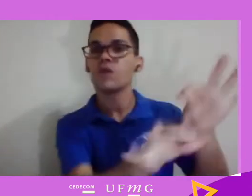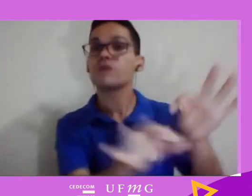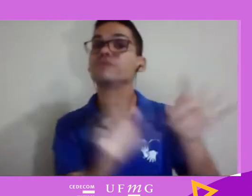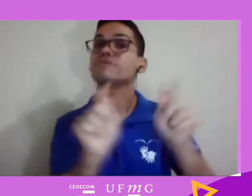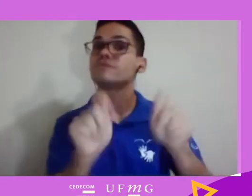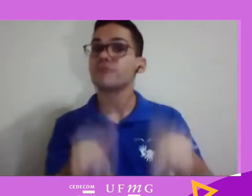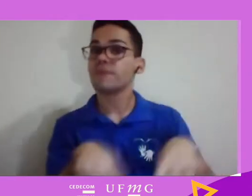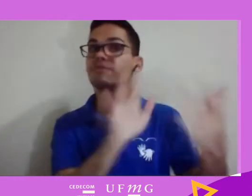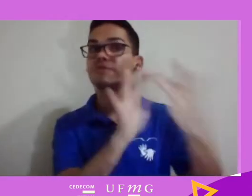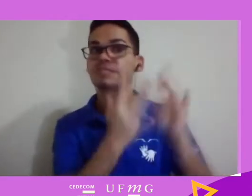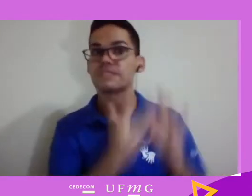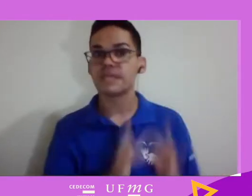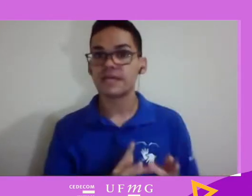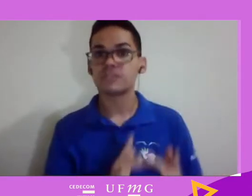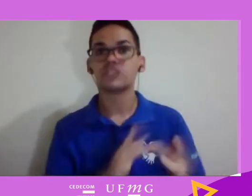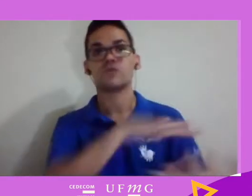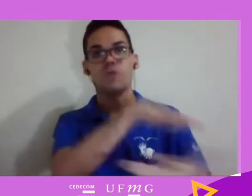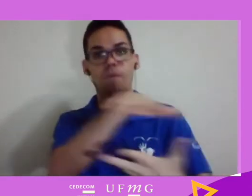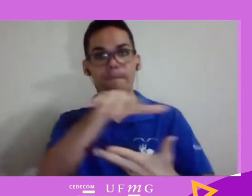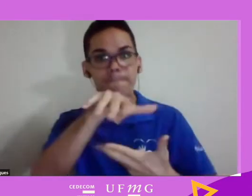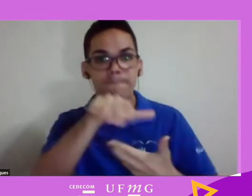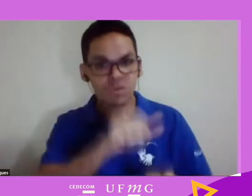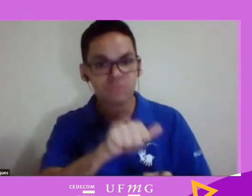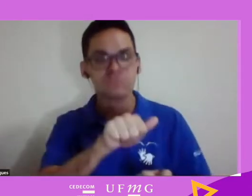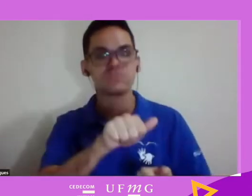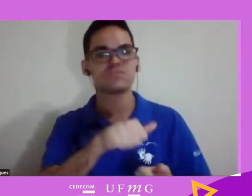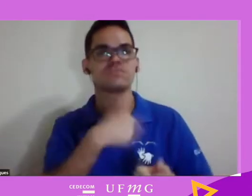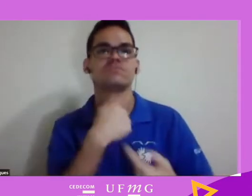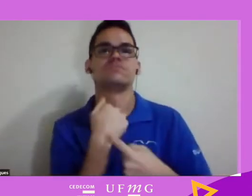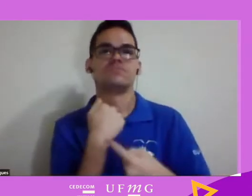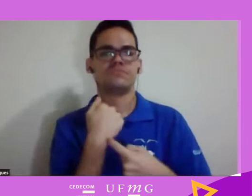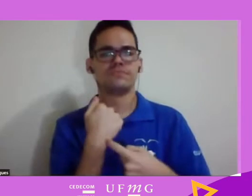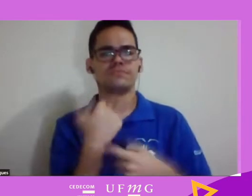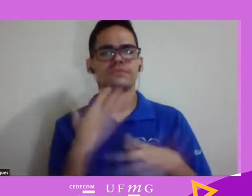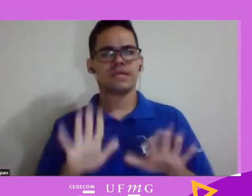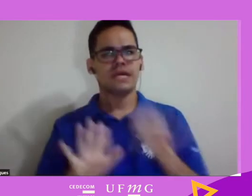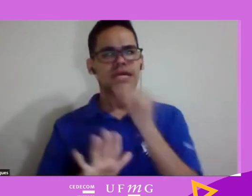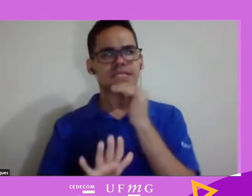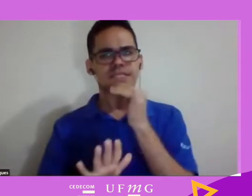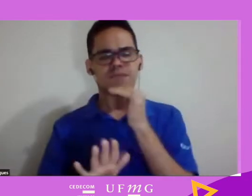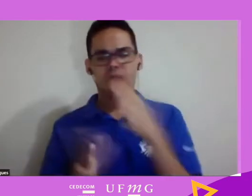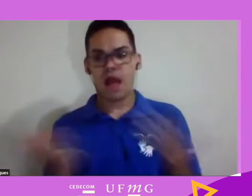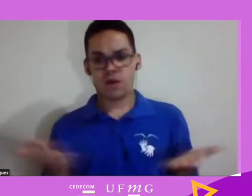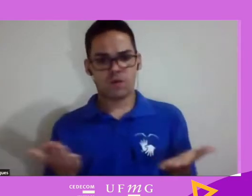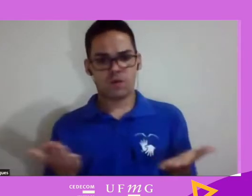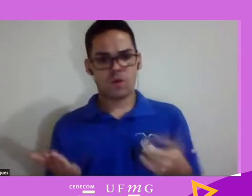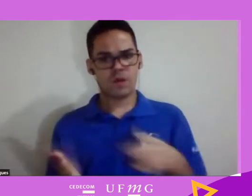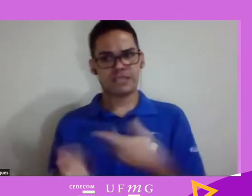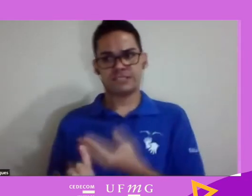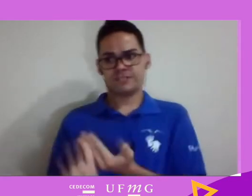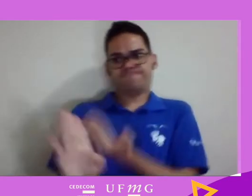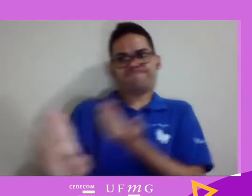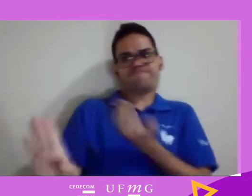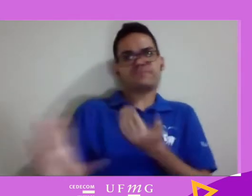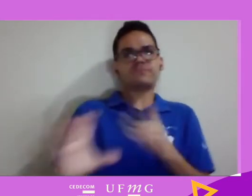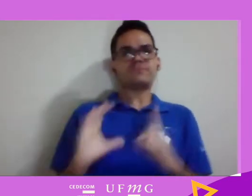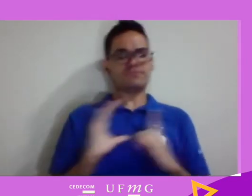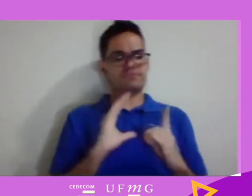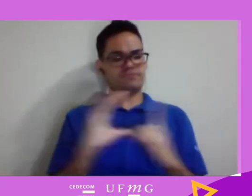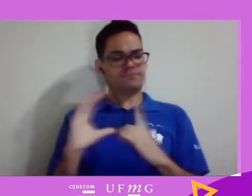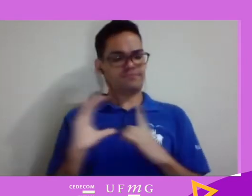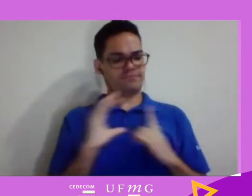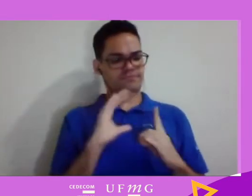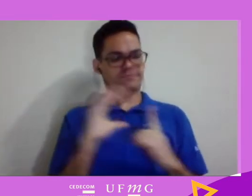neste momento. Então, ao mesmo tempo que ela gera um distanciamento social, nós somos testemunhas que geram uma outra forma